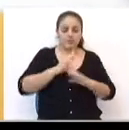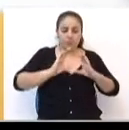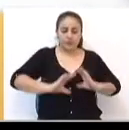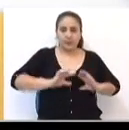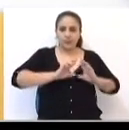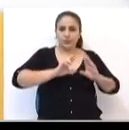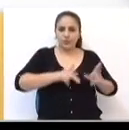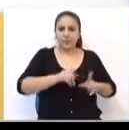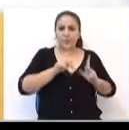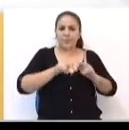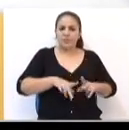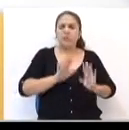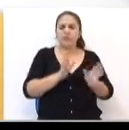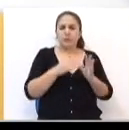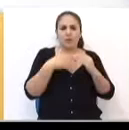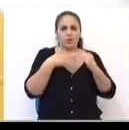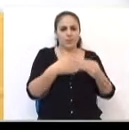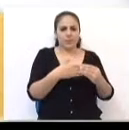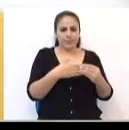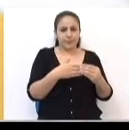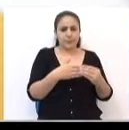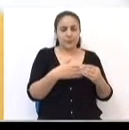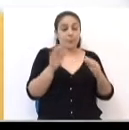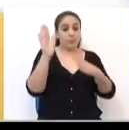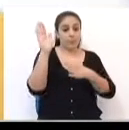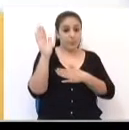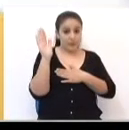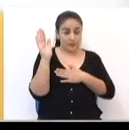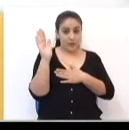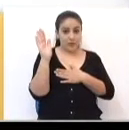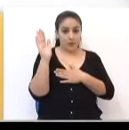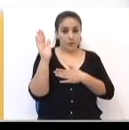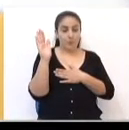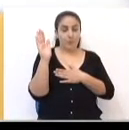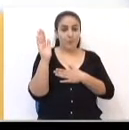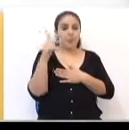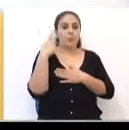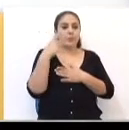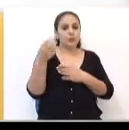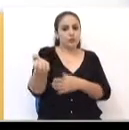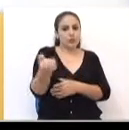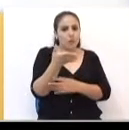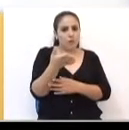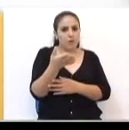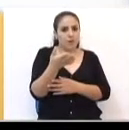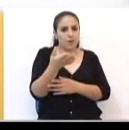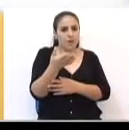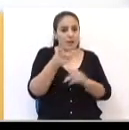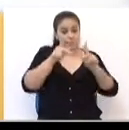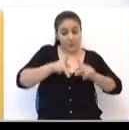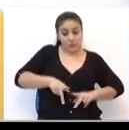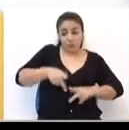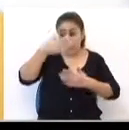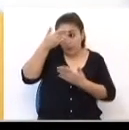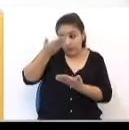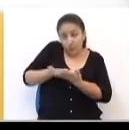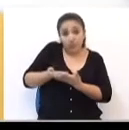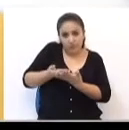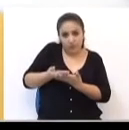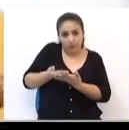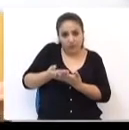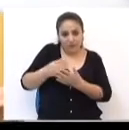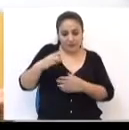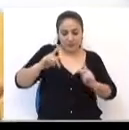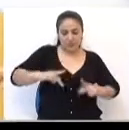as pessoas que já na campanha prometeram uma política nova e diferente, e o eleitor conta com isso, que esses candidatos novos, e aqui não